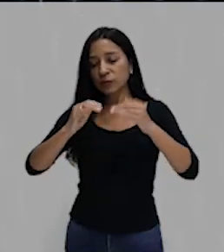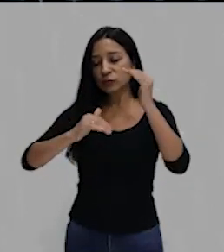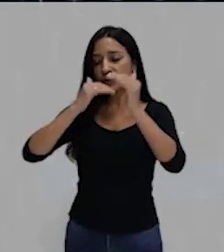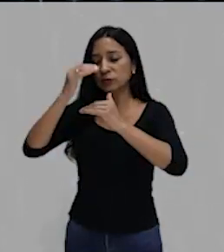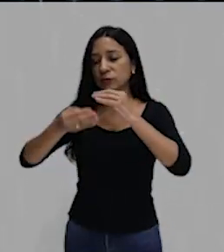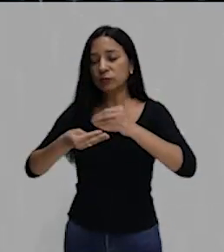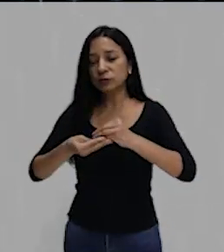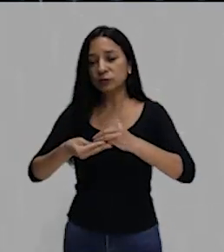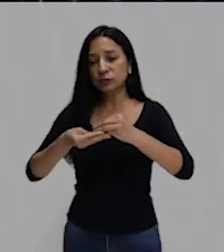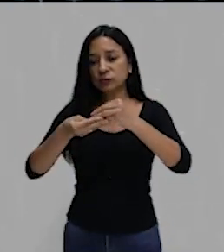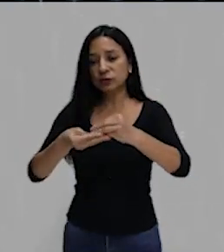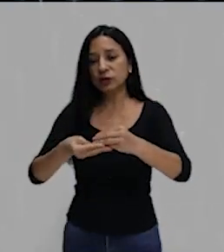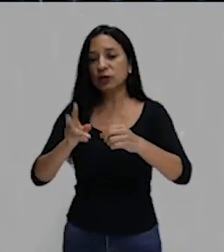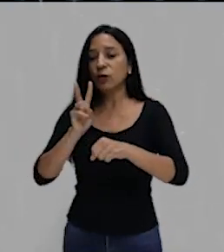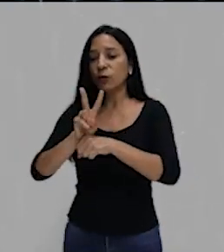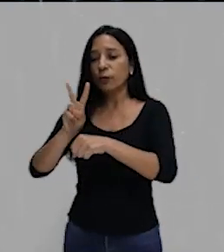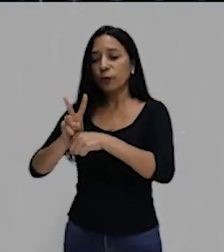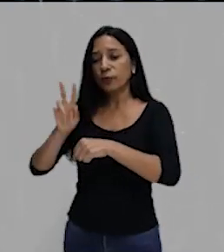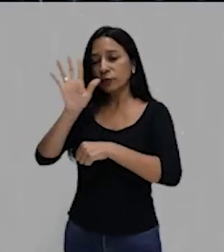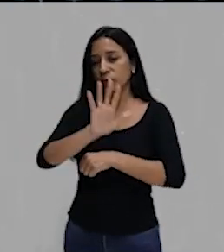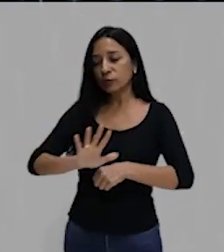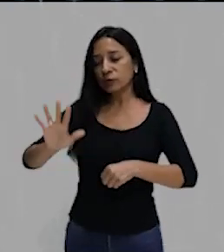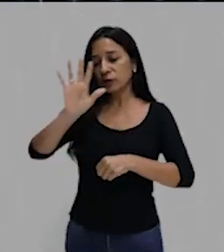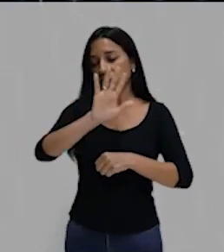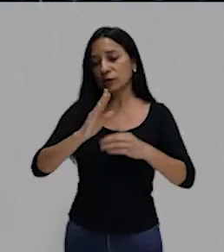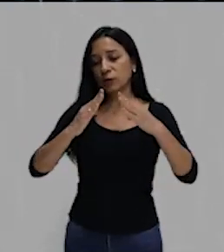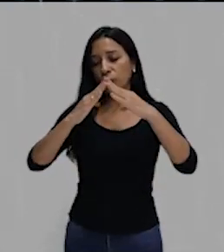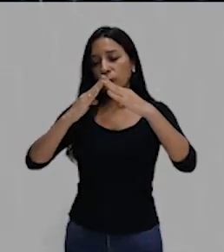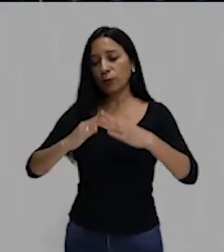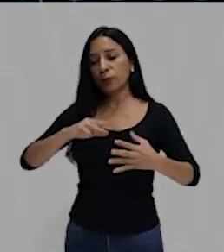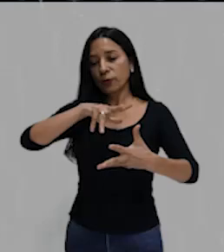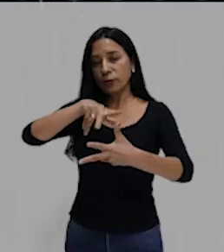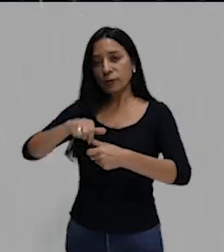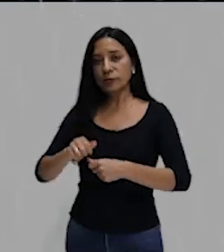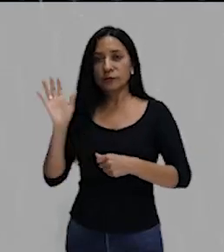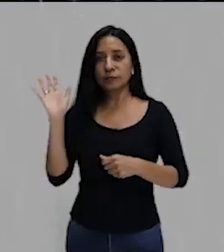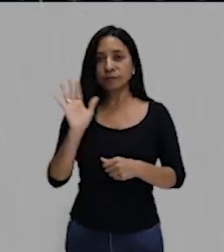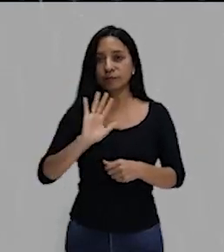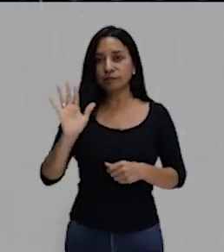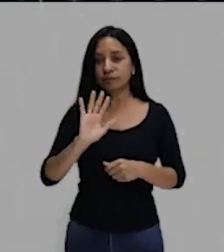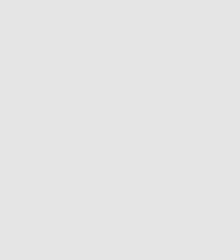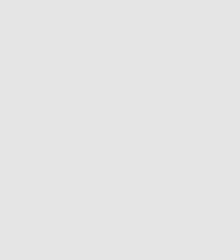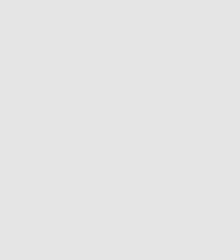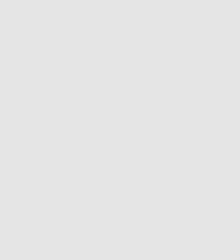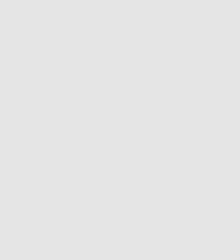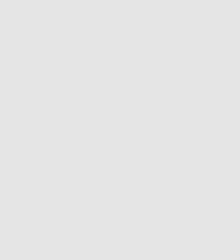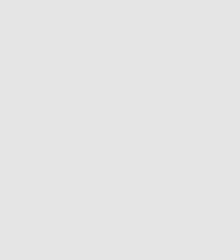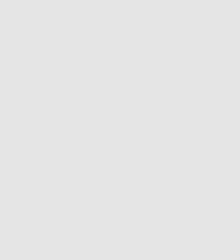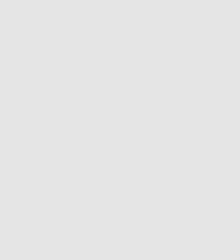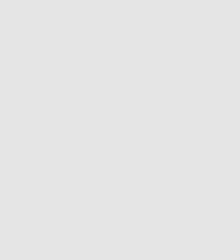e assim a gente proteja a nossa casa, que é o nosso meio ambiente. Até a próxima. Tchau, tchau.